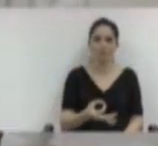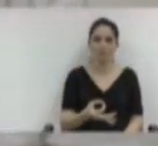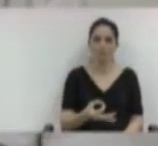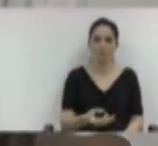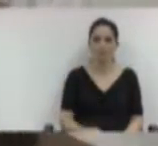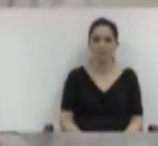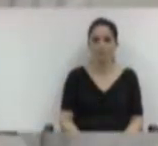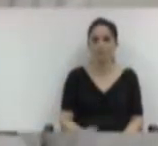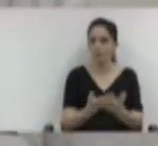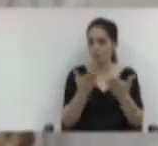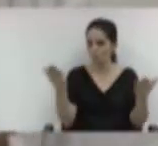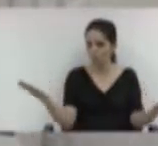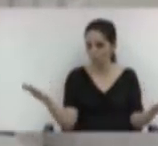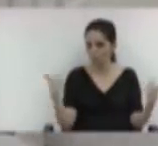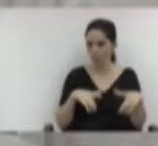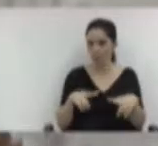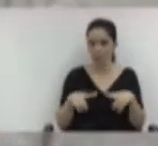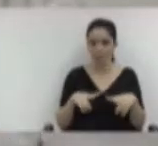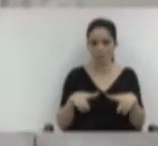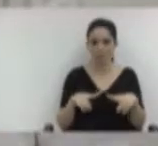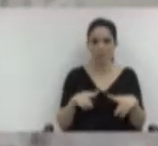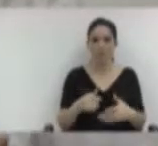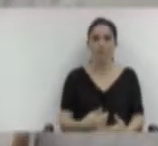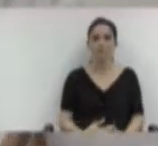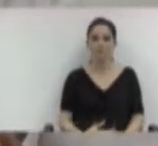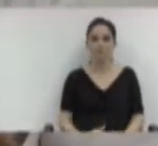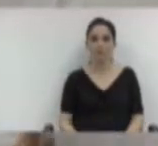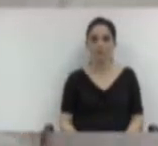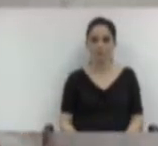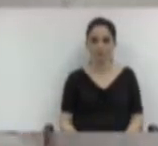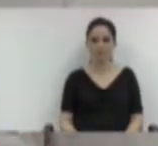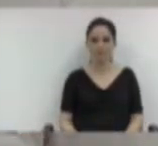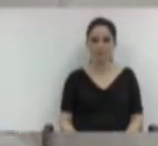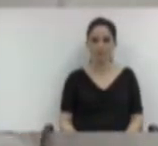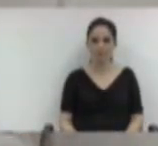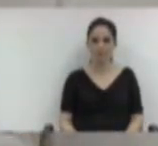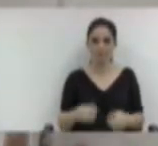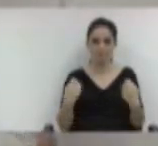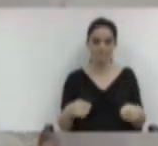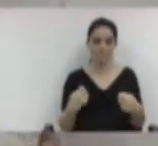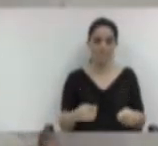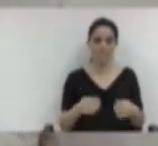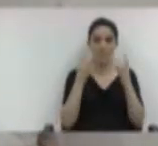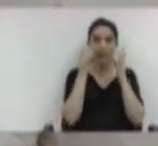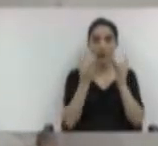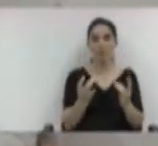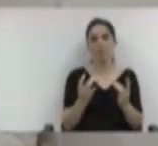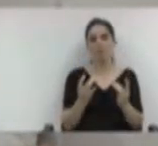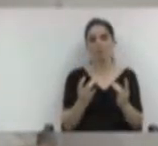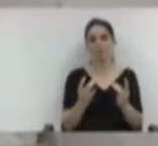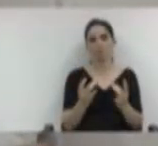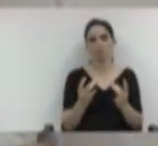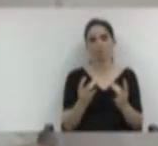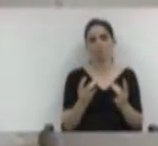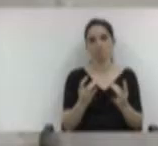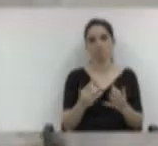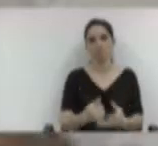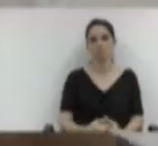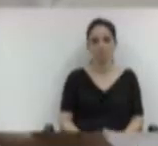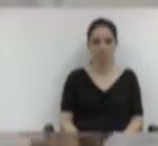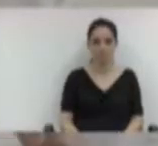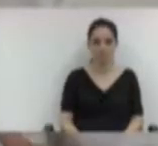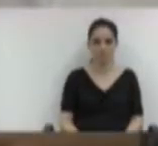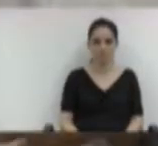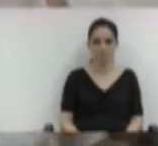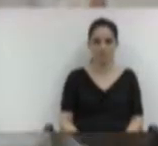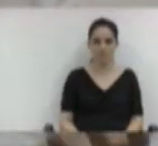vamos trabalhar. O próprio presidente da Câmara, às vezes a gente procura ele, presidente, isso, olha, vamos procurar uma solução. Eu acho isso bacana do presidente dá a impressão